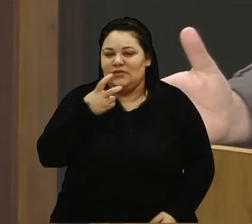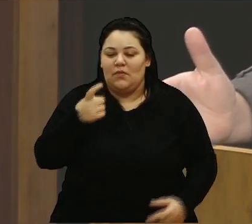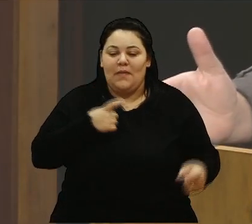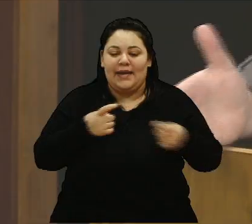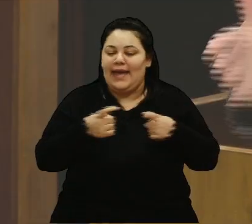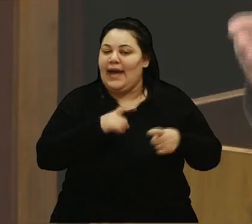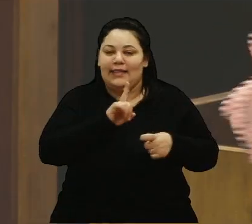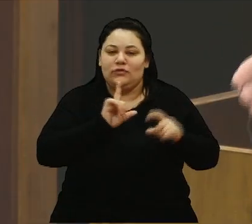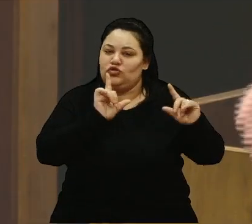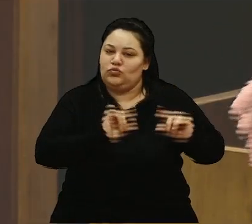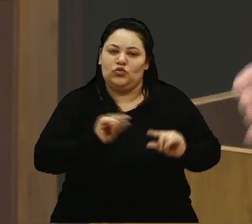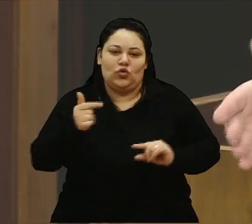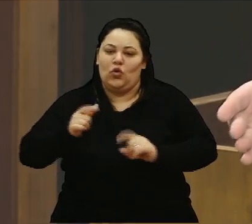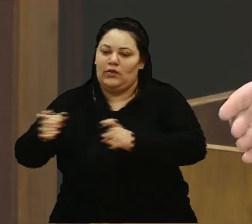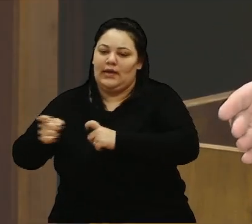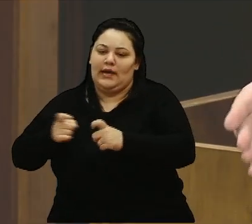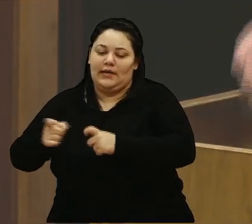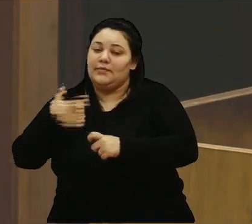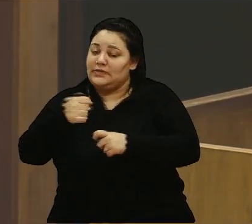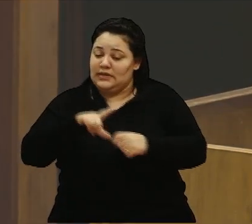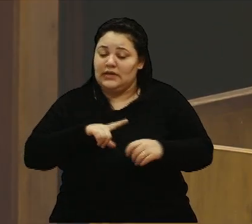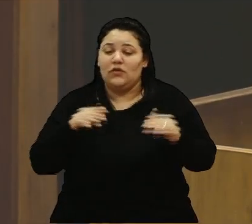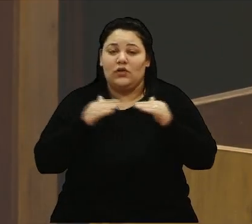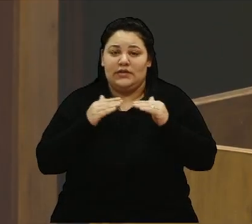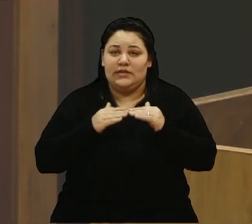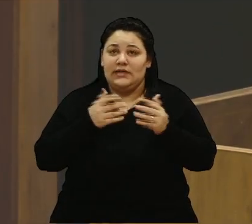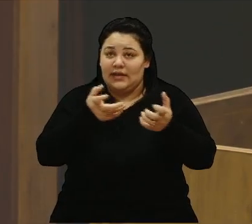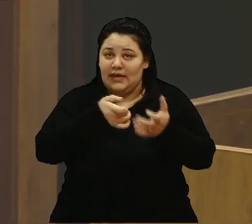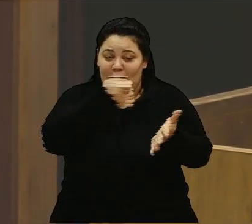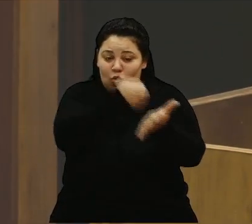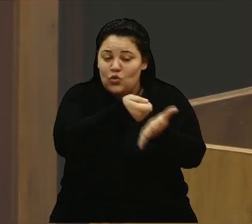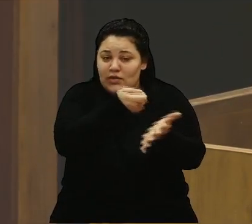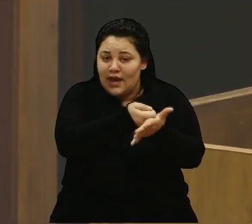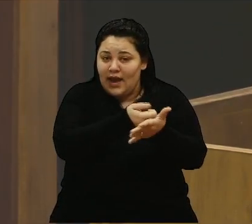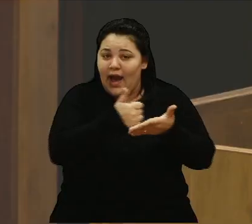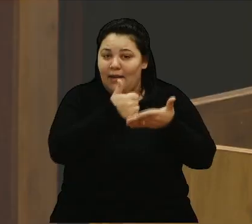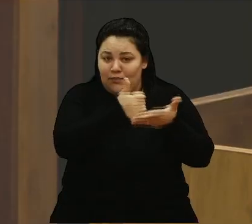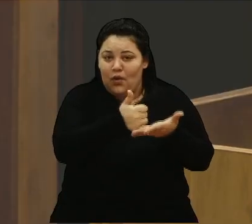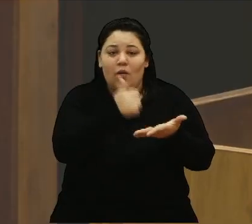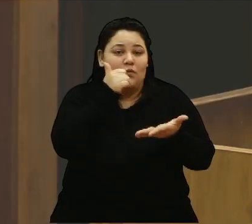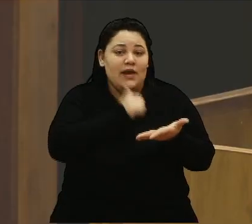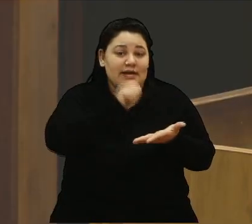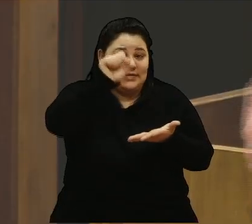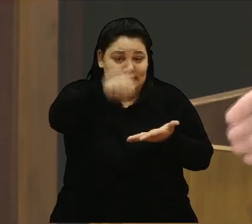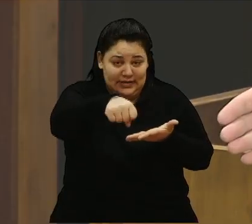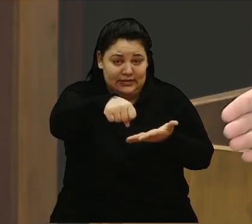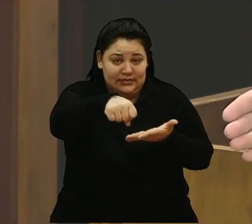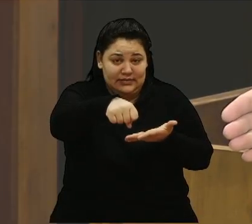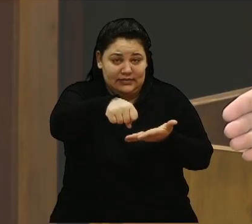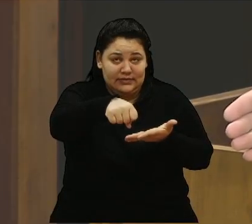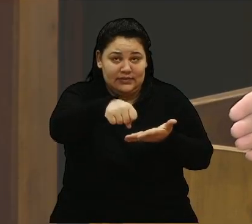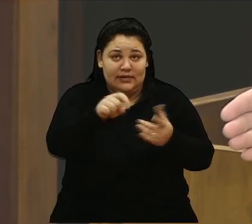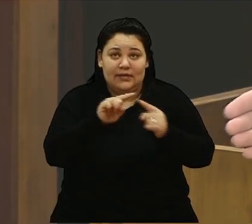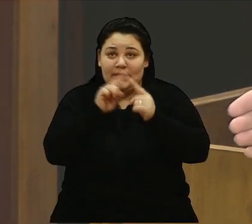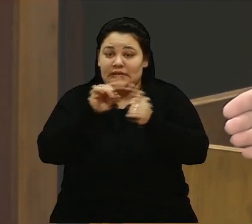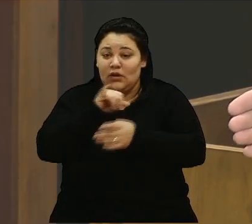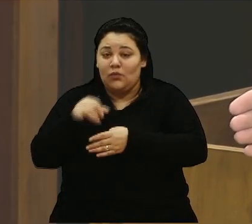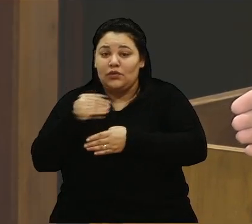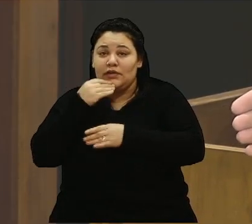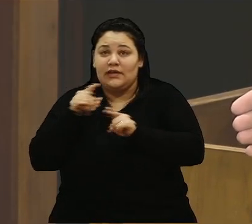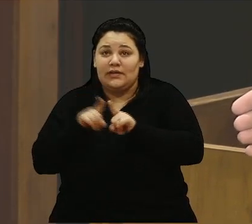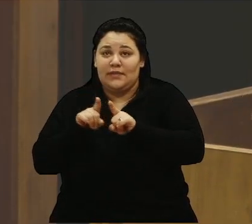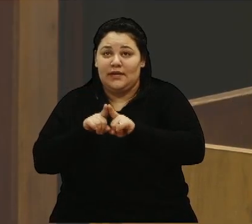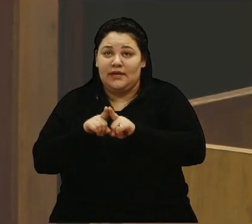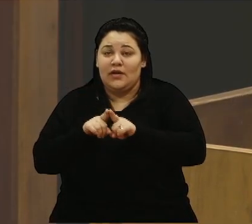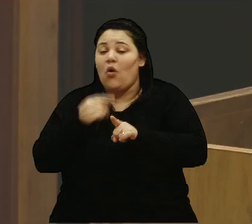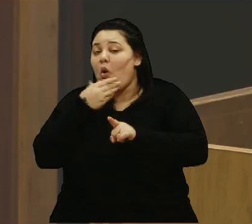outra. Vamos ser coerentes dentro dessa casa. Quer lutar a favor das mulheres, lute a favor das mulheres. Mas que isso seja oportunidade também o homem lutar a favor do